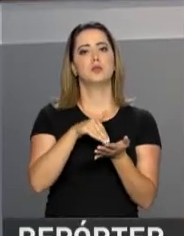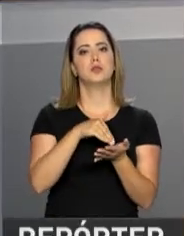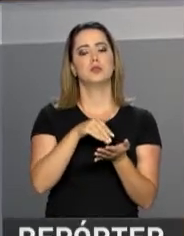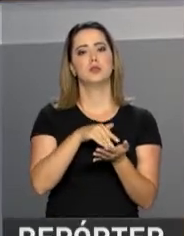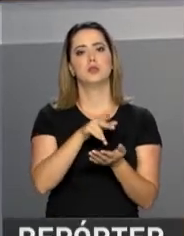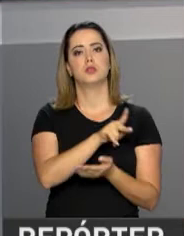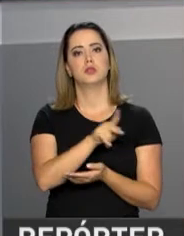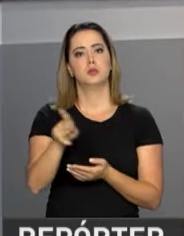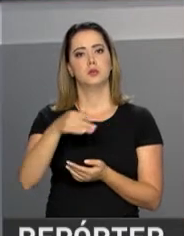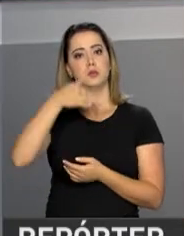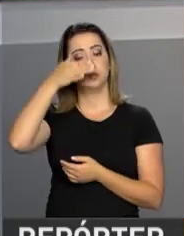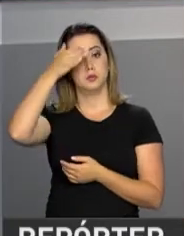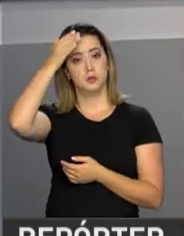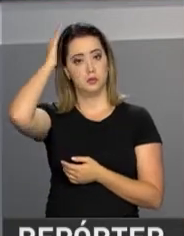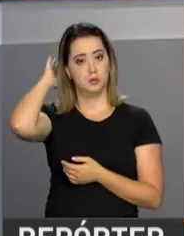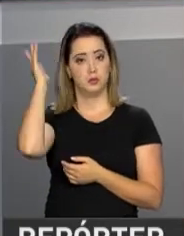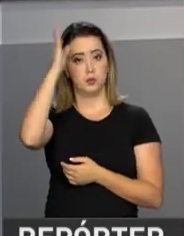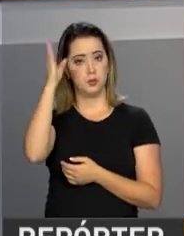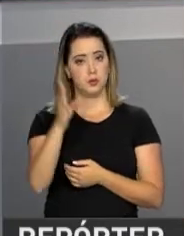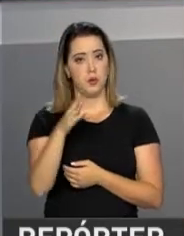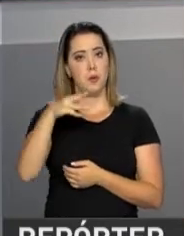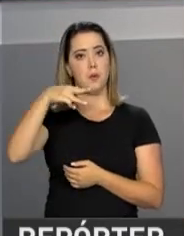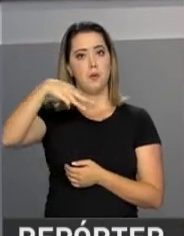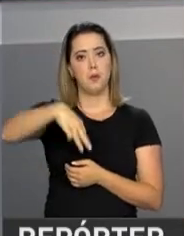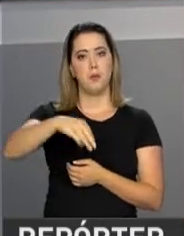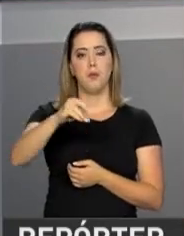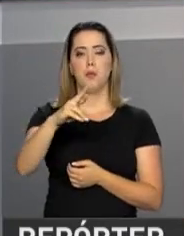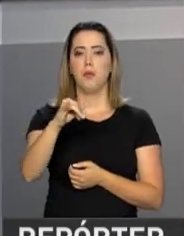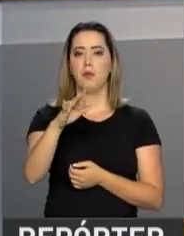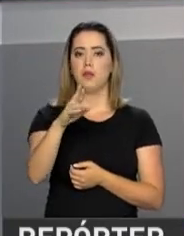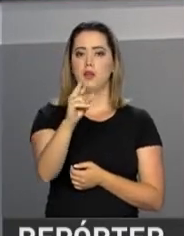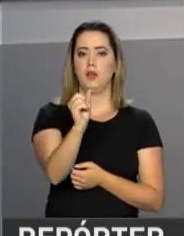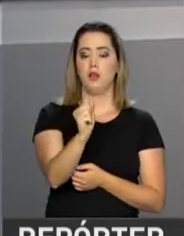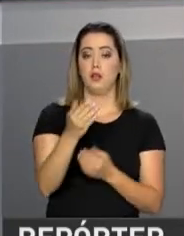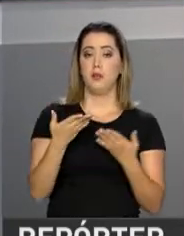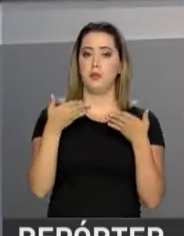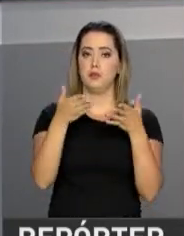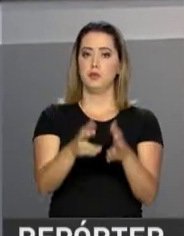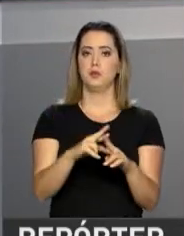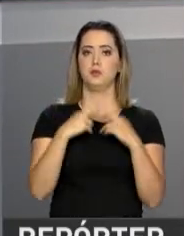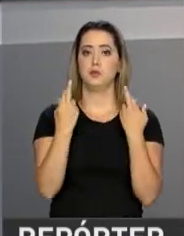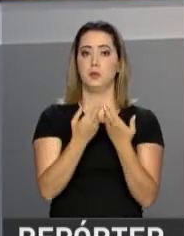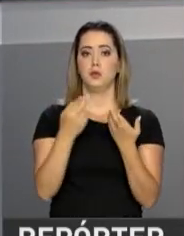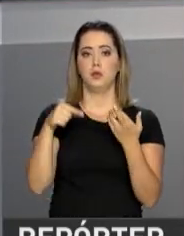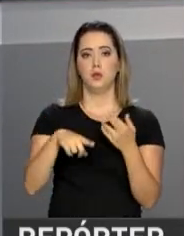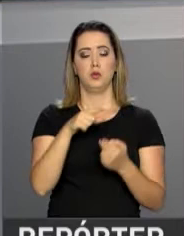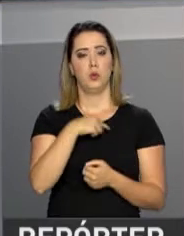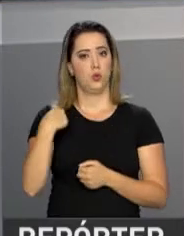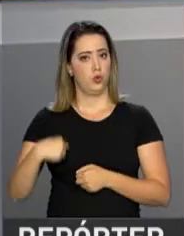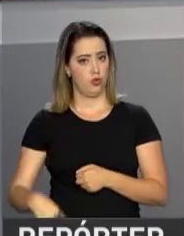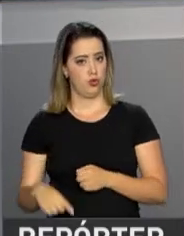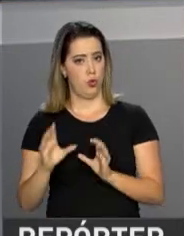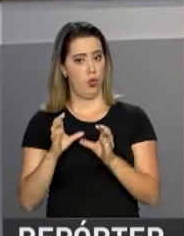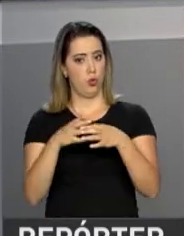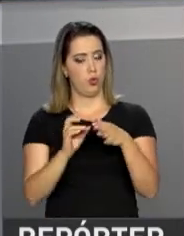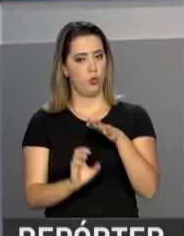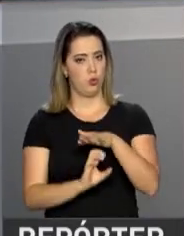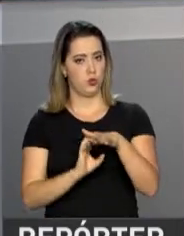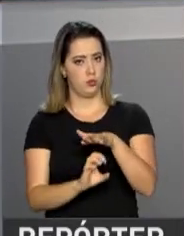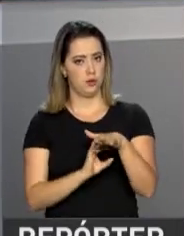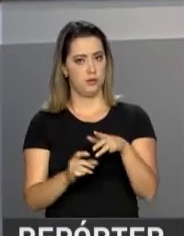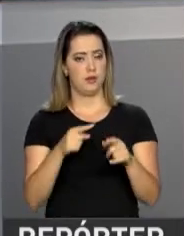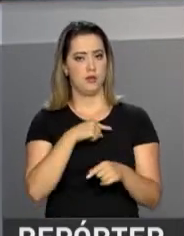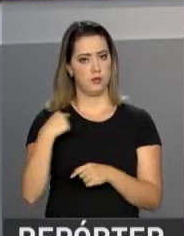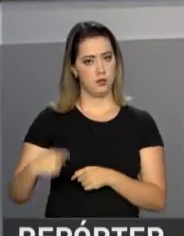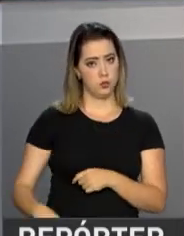presidência da república moreira franco participou de uma reunião com empresários chineses aqui em brasília o encontro acontece em um momento de